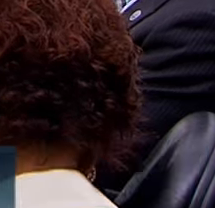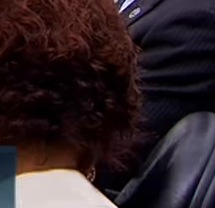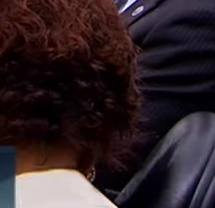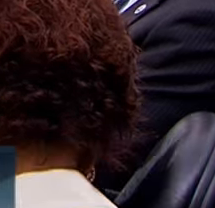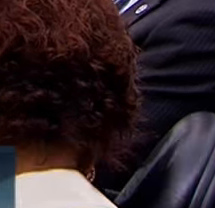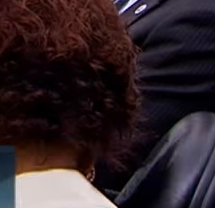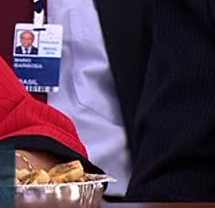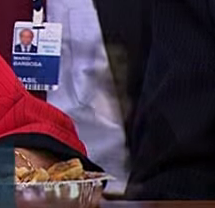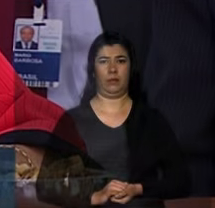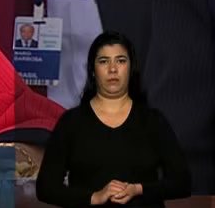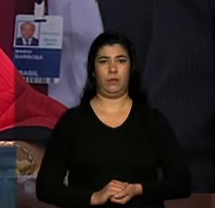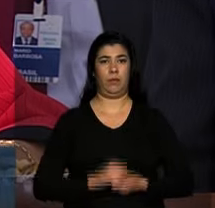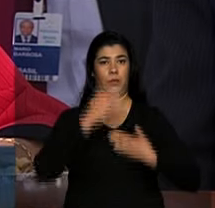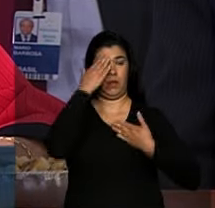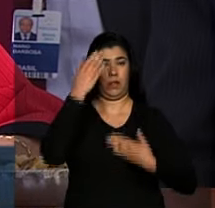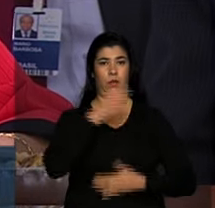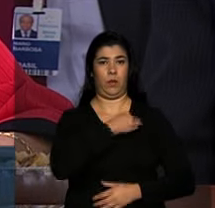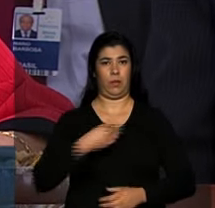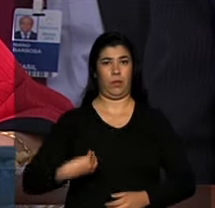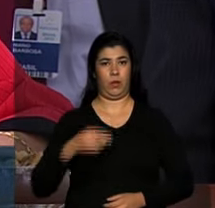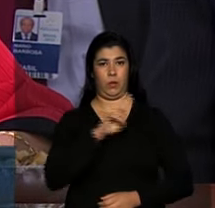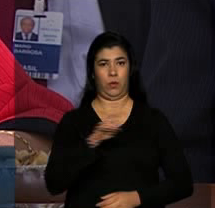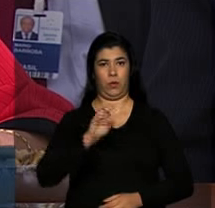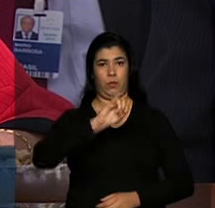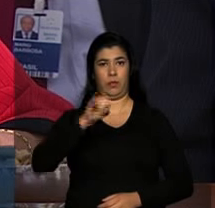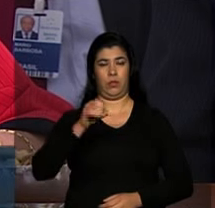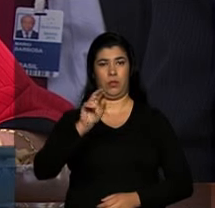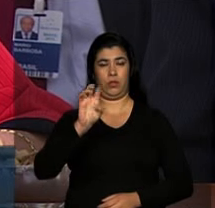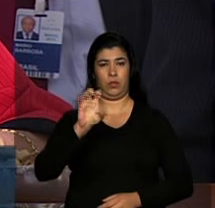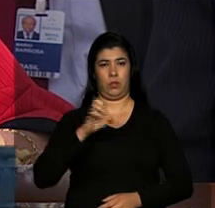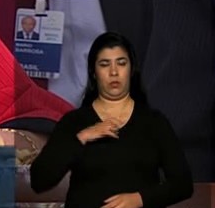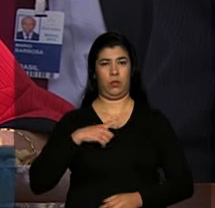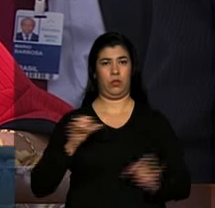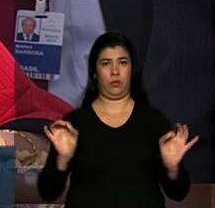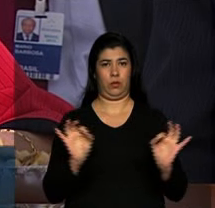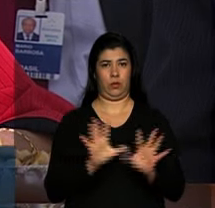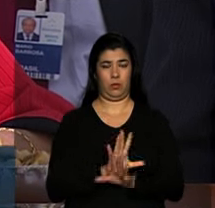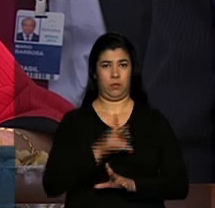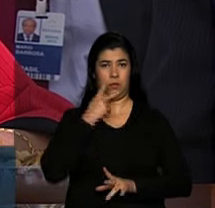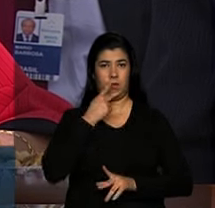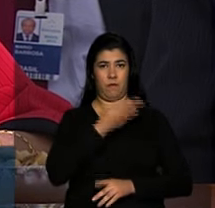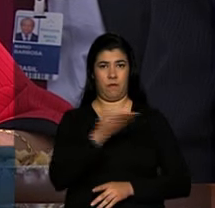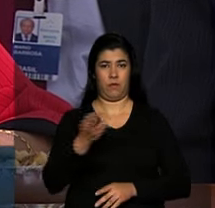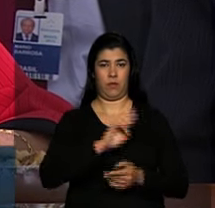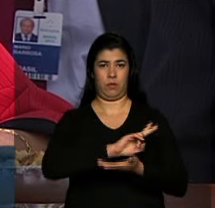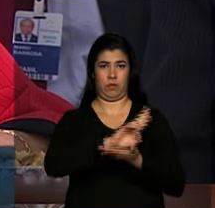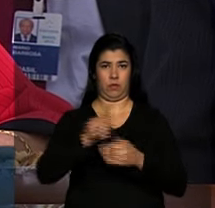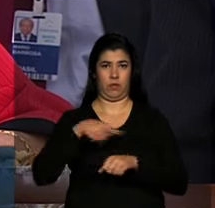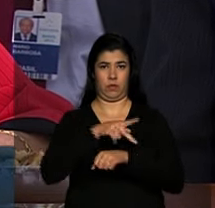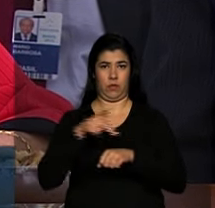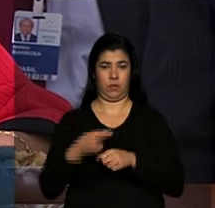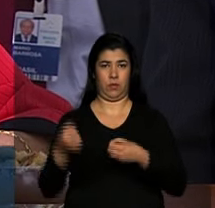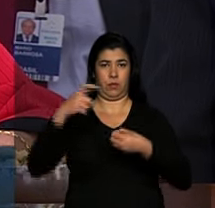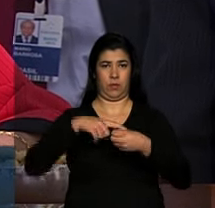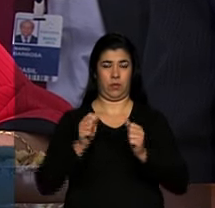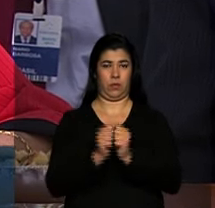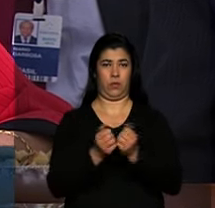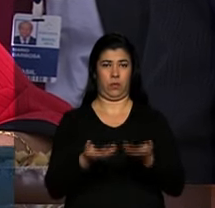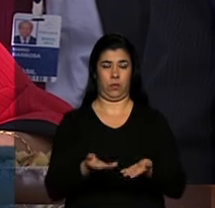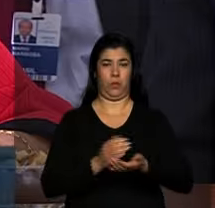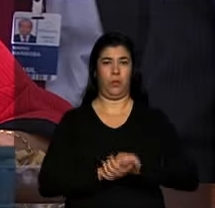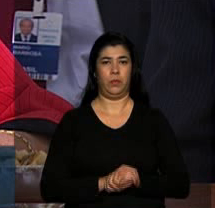Agradeço ao ministro Jorge Burgos. Estão encerradas as intervenções dos Estados partes e Estados